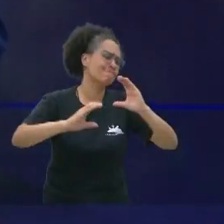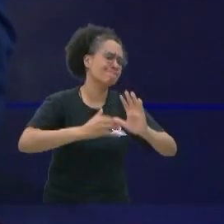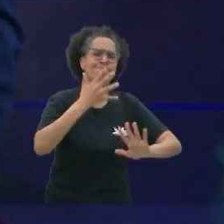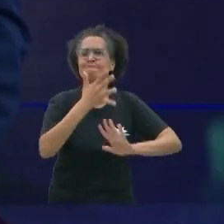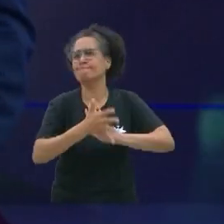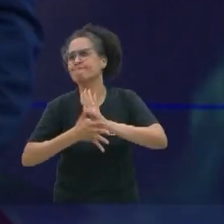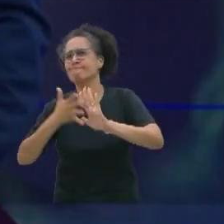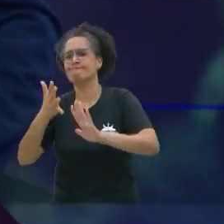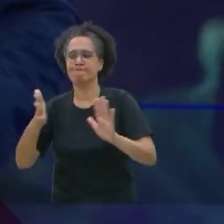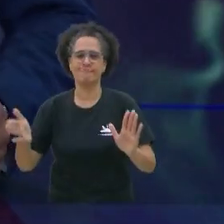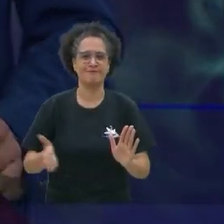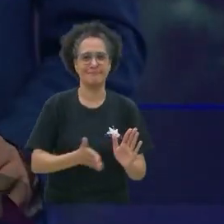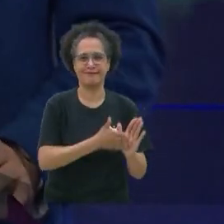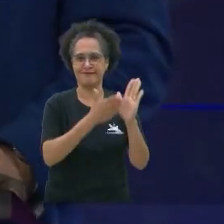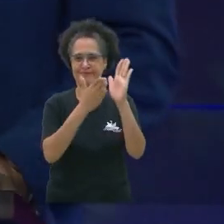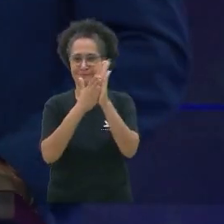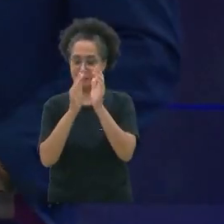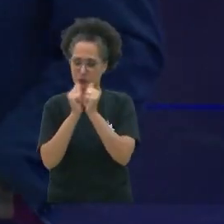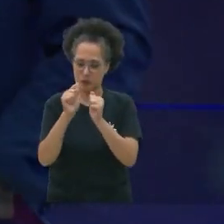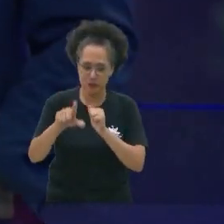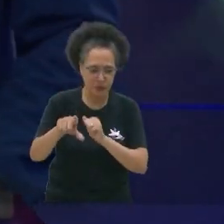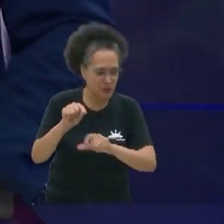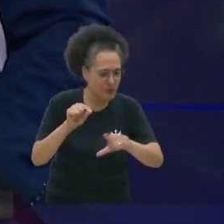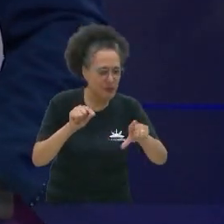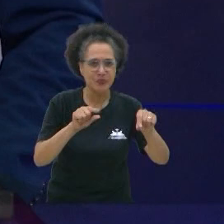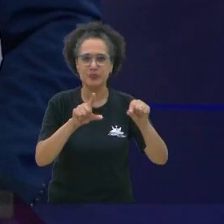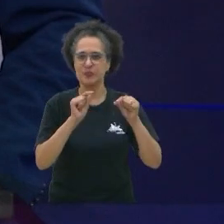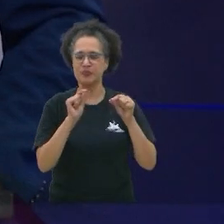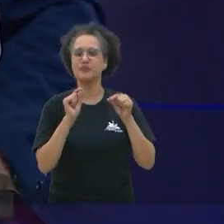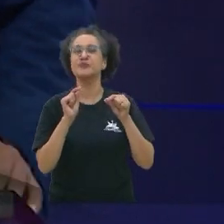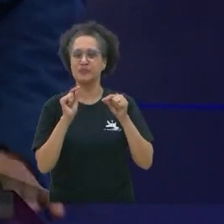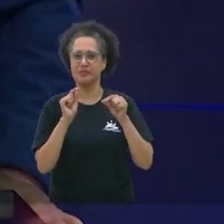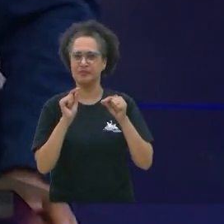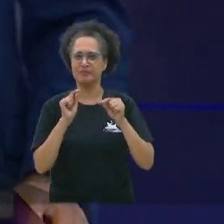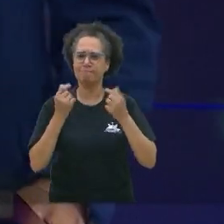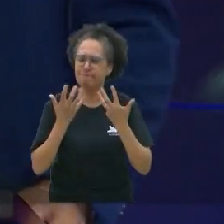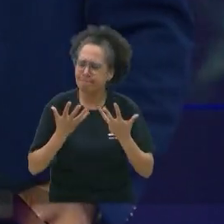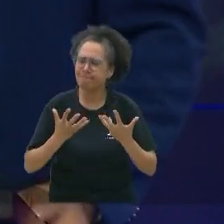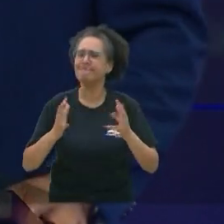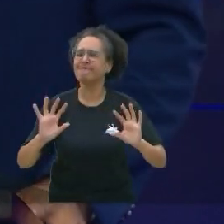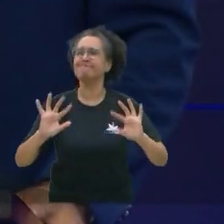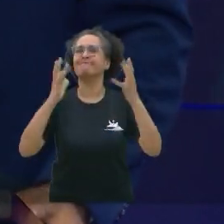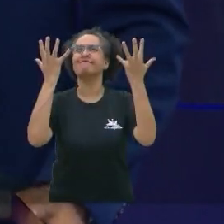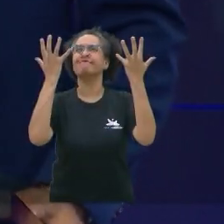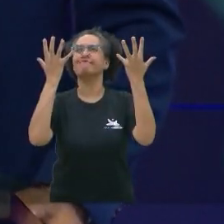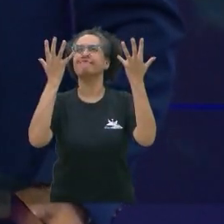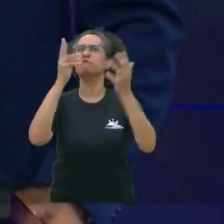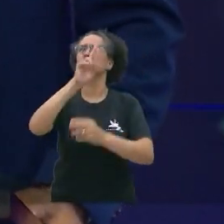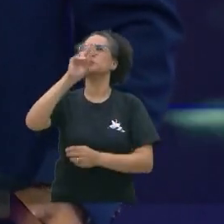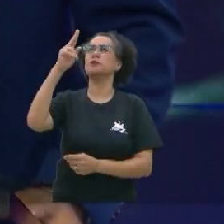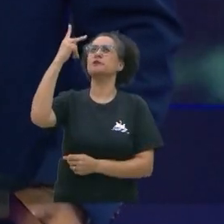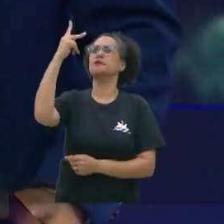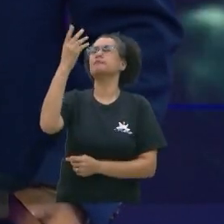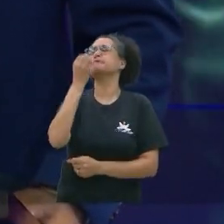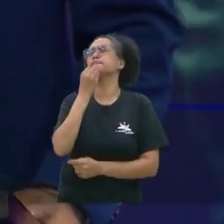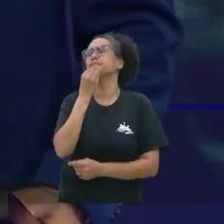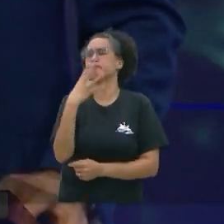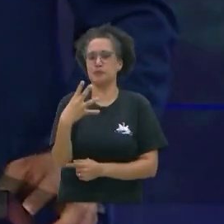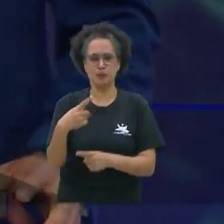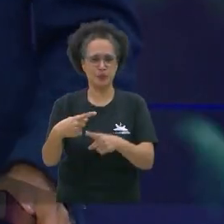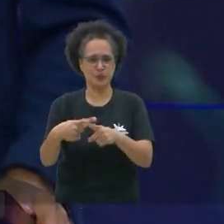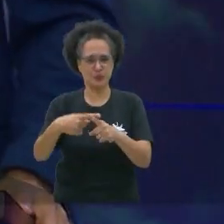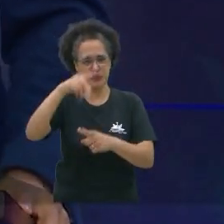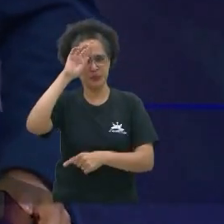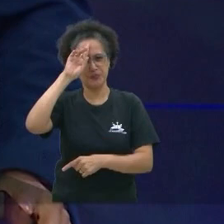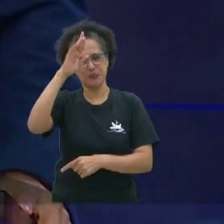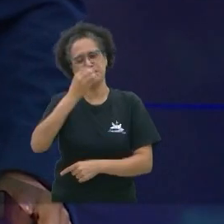átrios. Celebrai-o, bendizei o seu nome. Sim, Porque o Senhor é bom, o